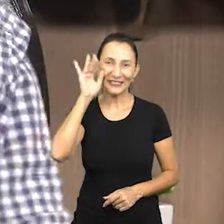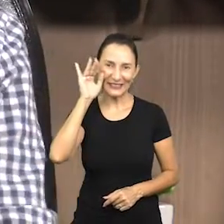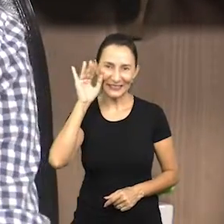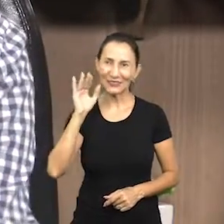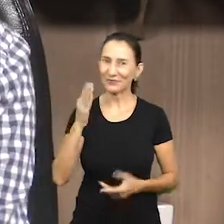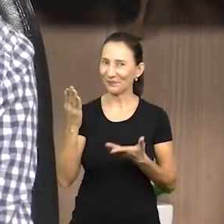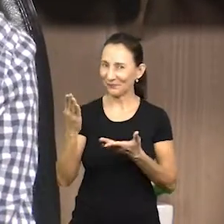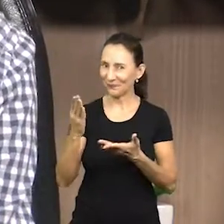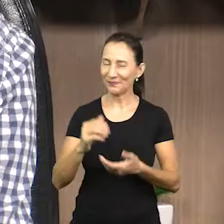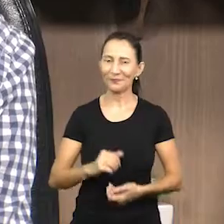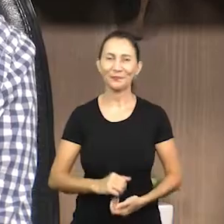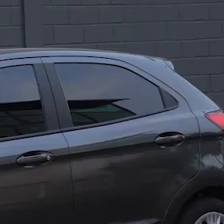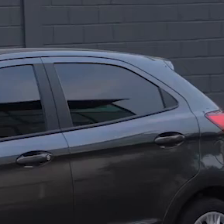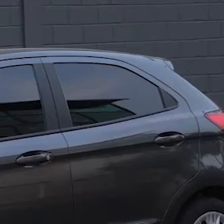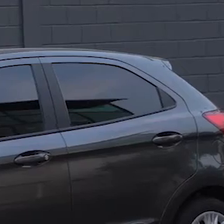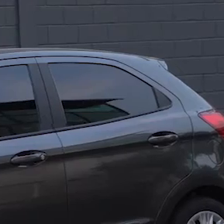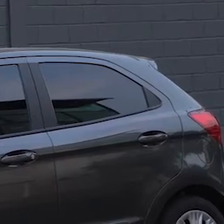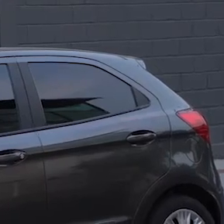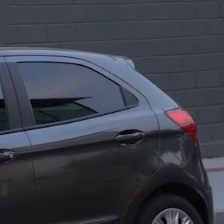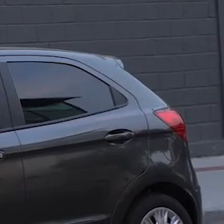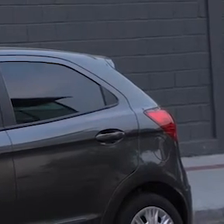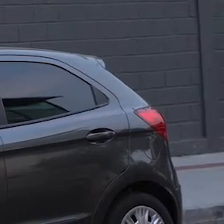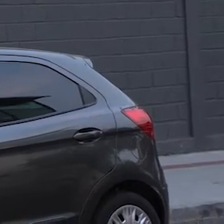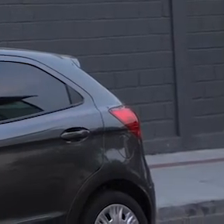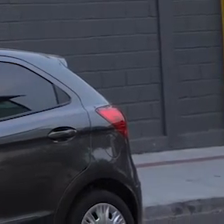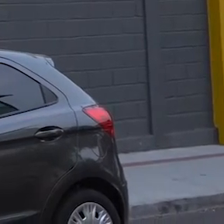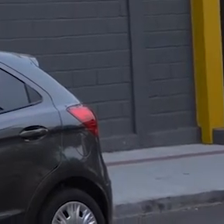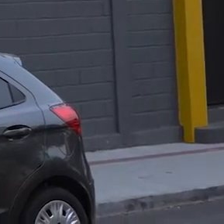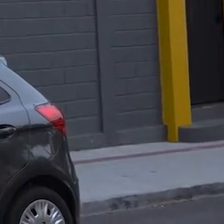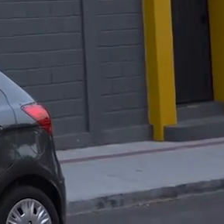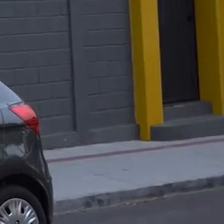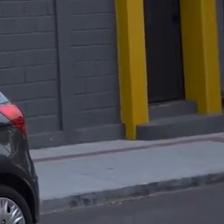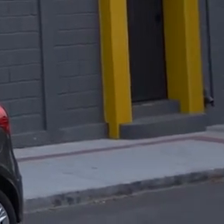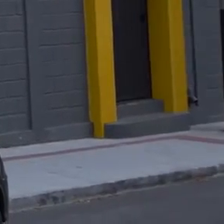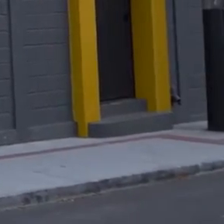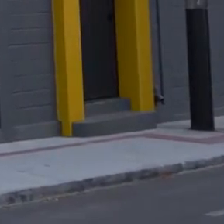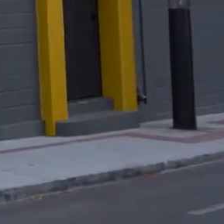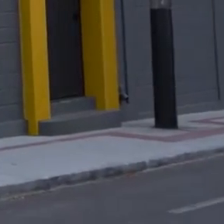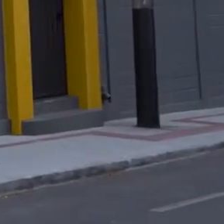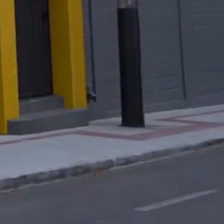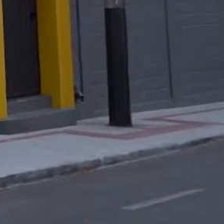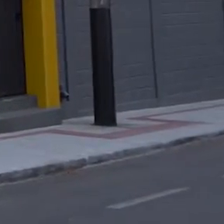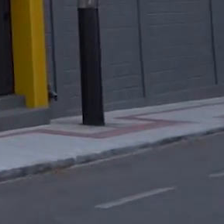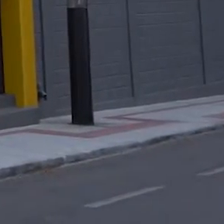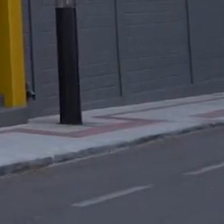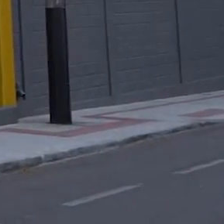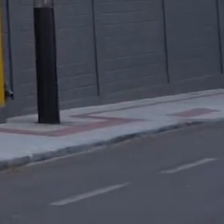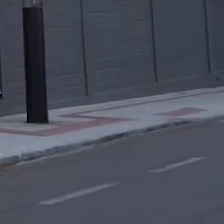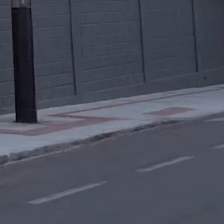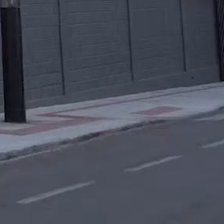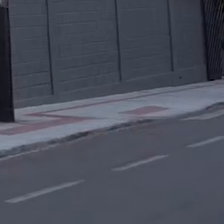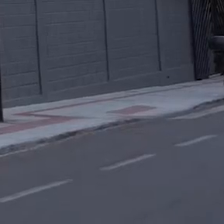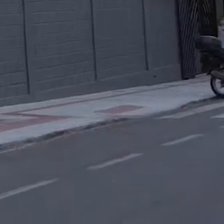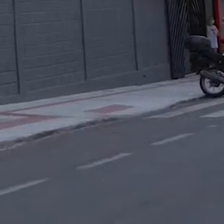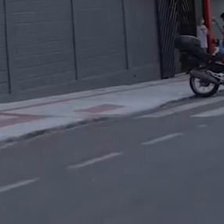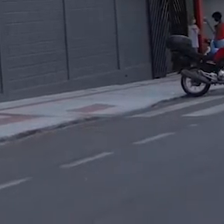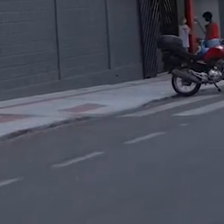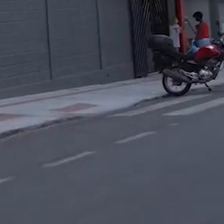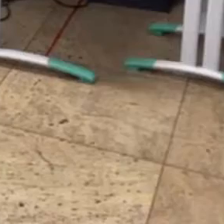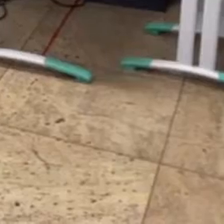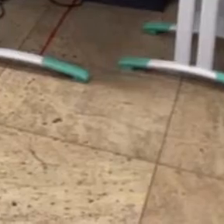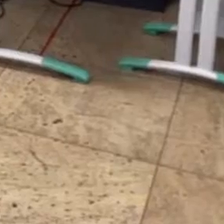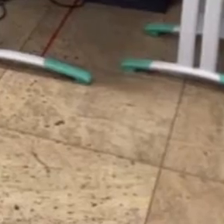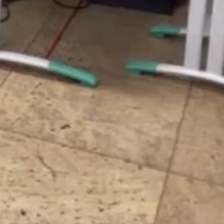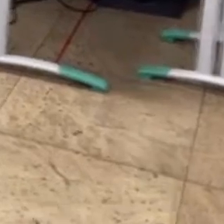lá, assistam aí. Existem valores que são para toda uma vida. O Colégio Batista Getsêmani é uma escola confessional